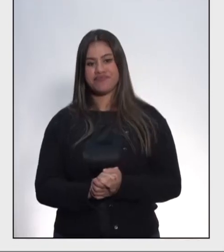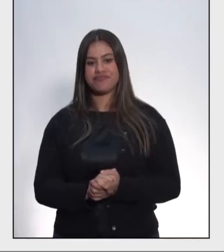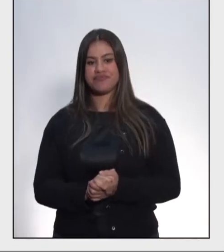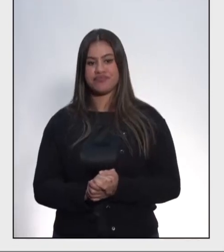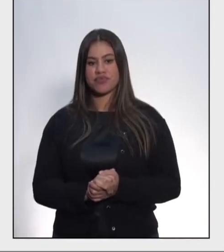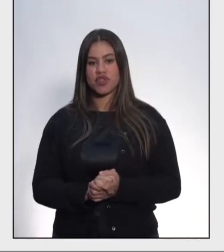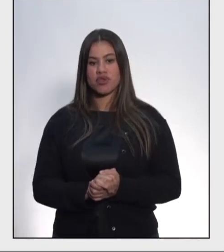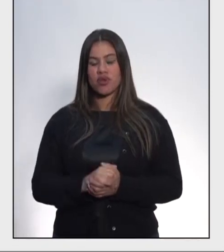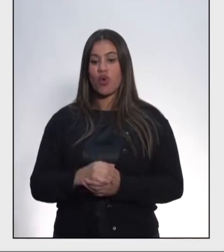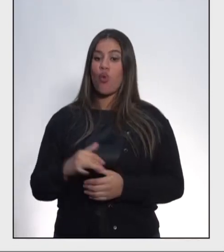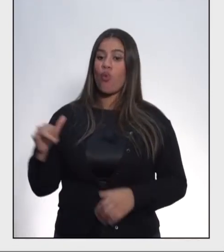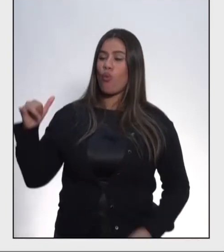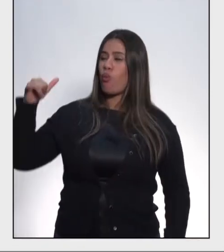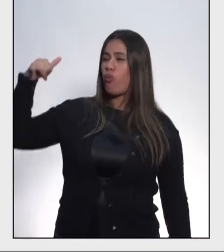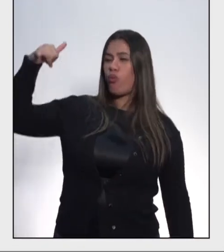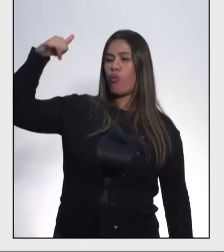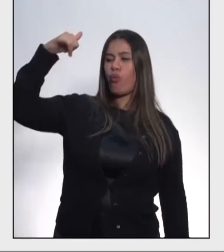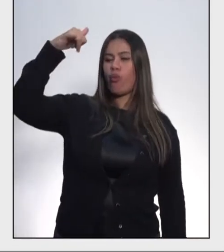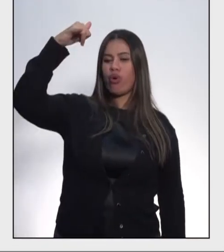Passa o avião. O que você faz?